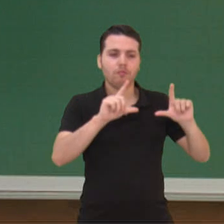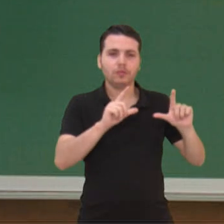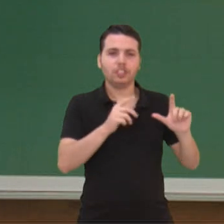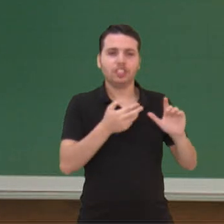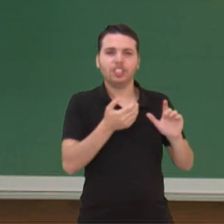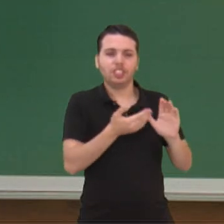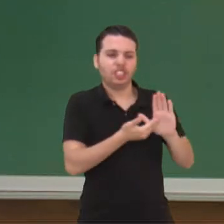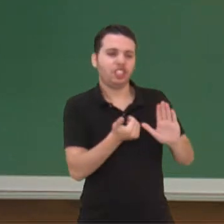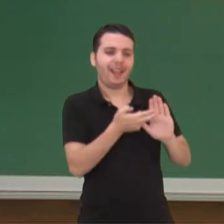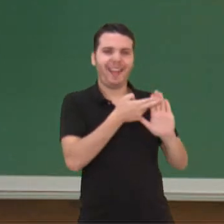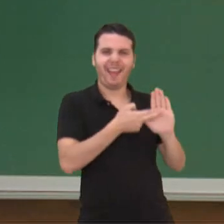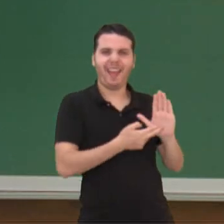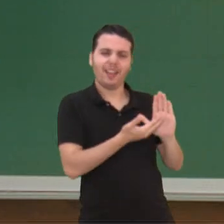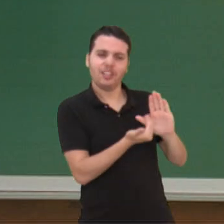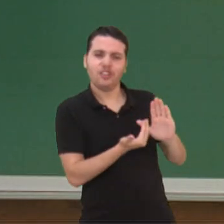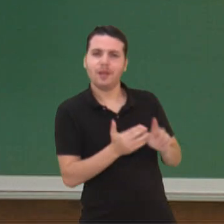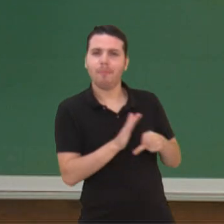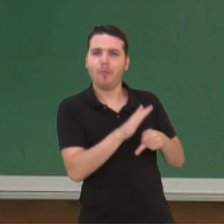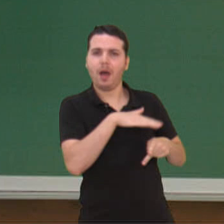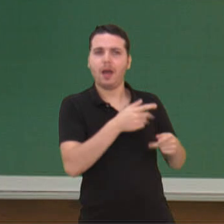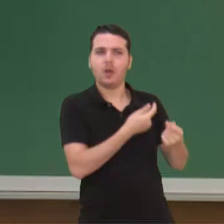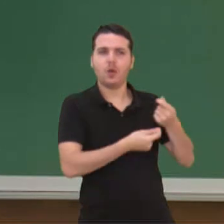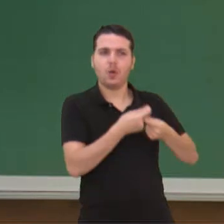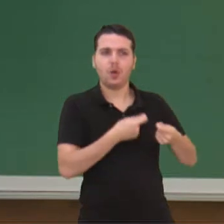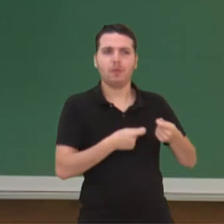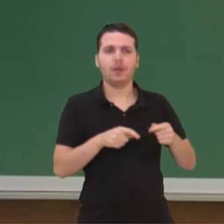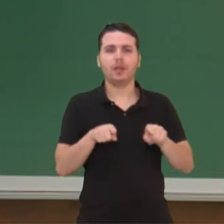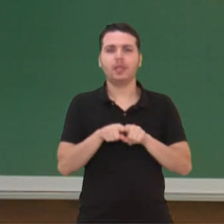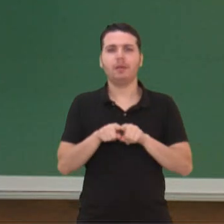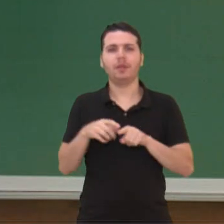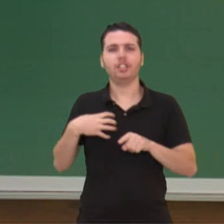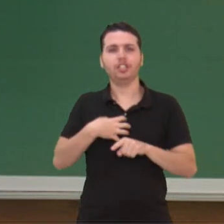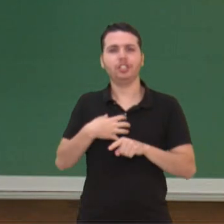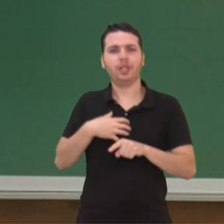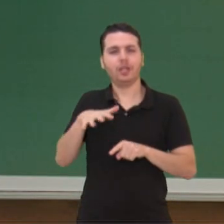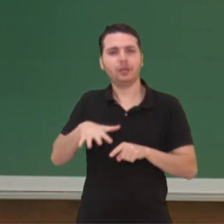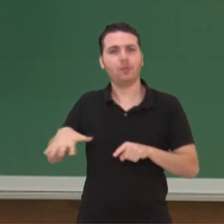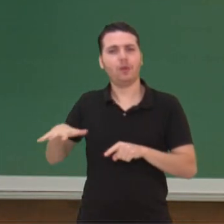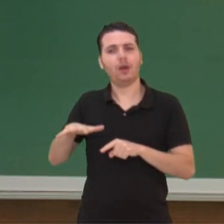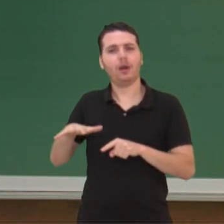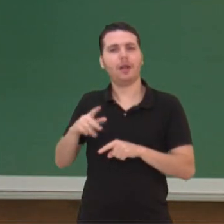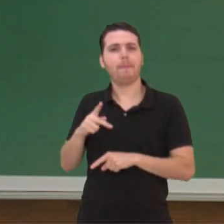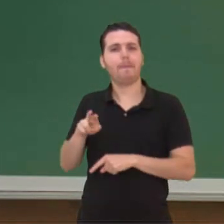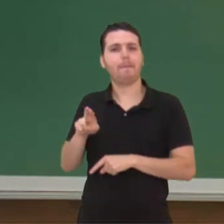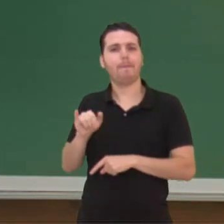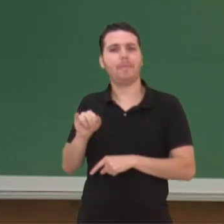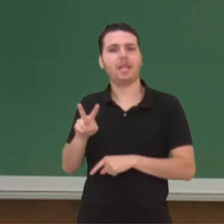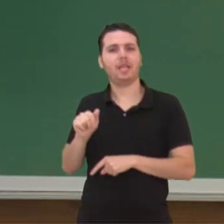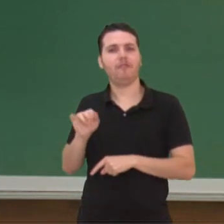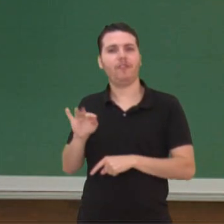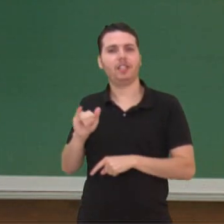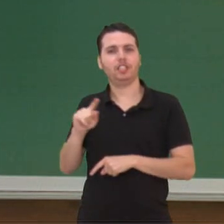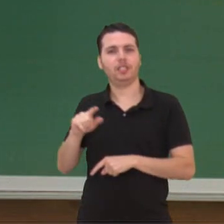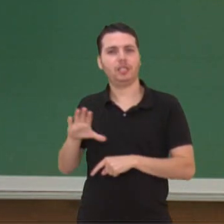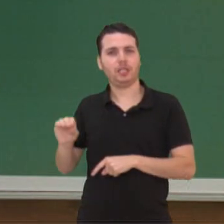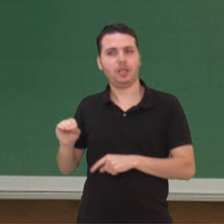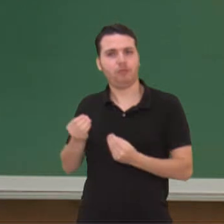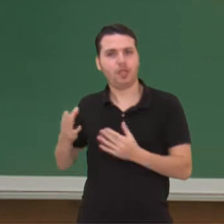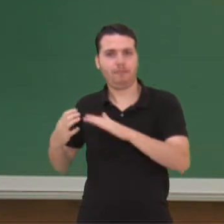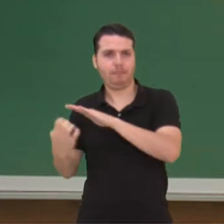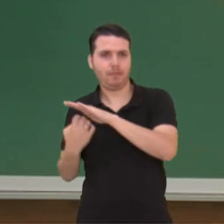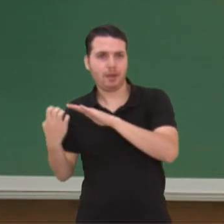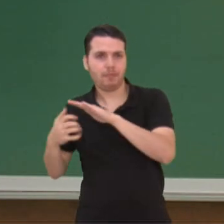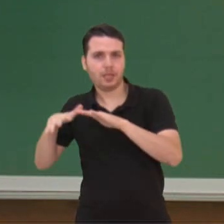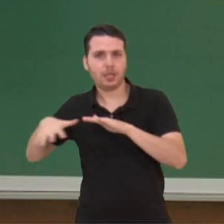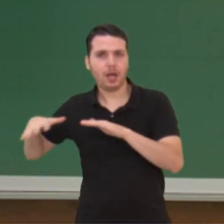economia, privatização no setor industrial e financeiro, abertura da economia, livre circulação de bens e capitais,